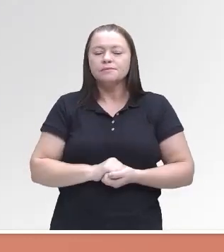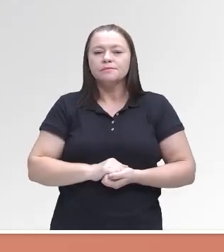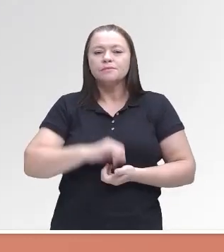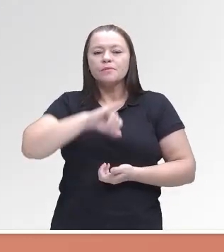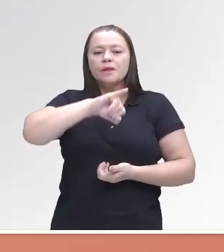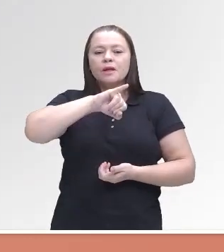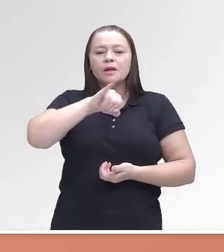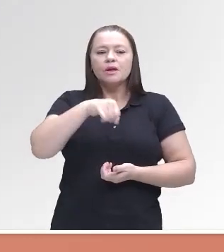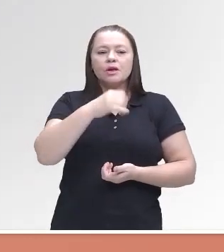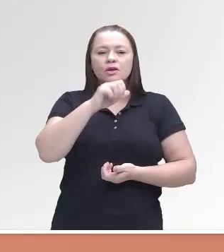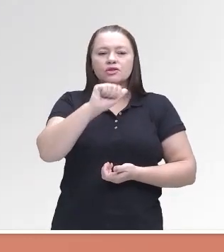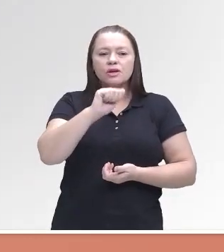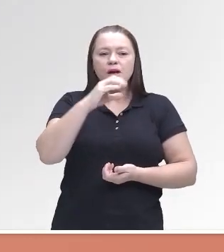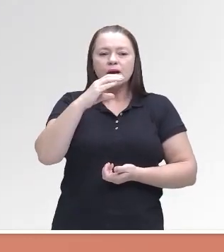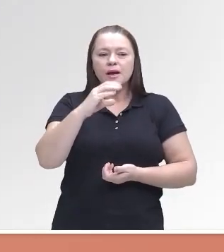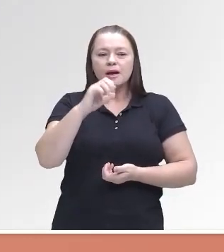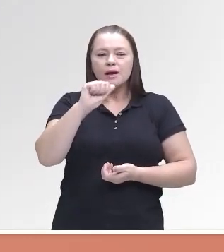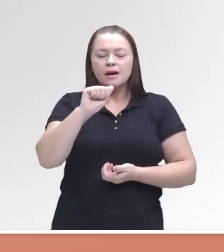Jacareí. Vamos lá.